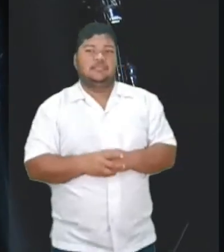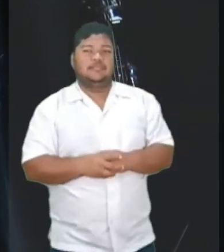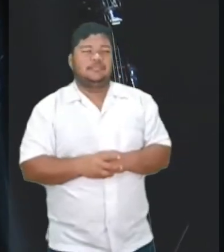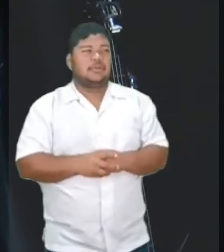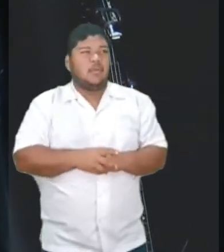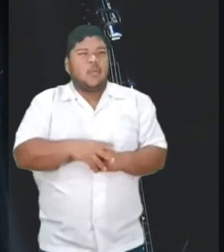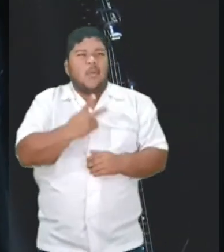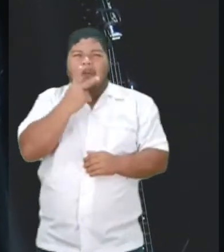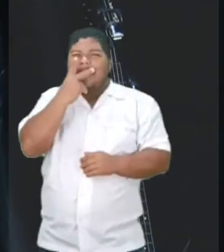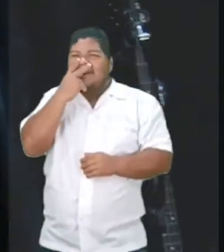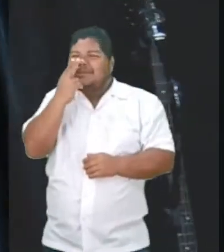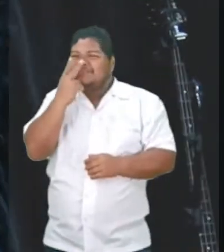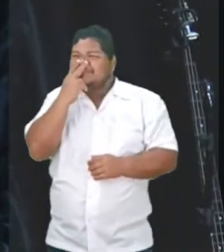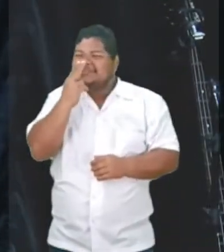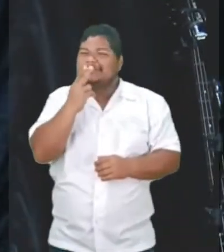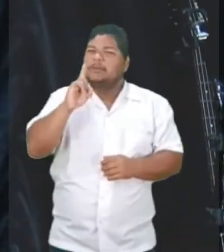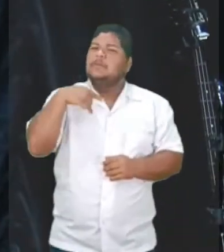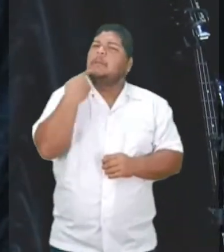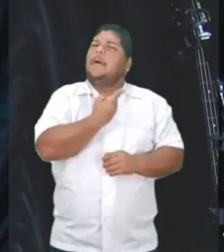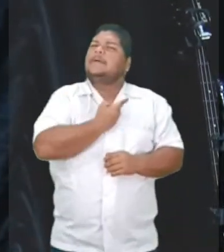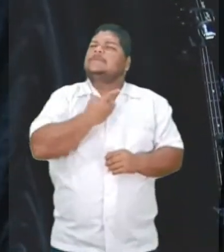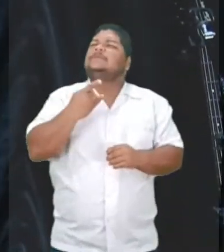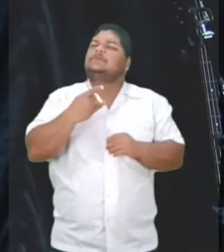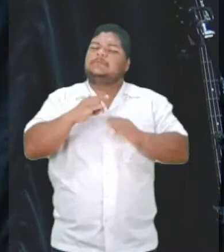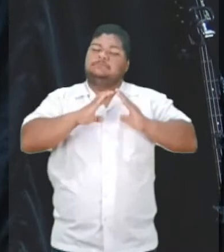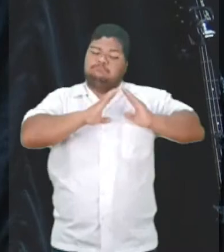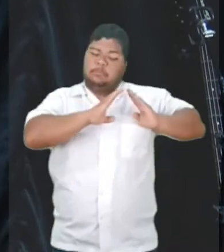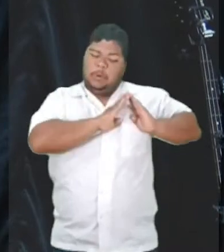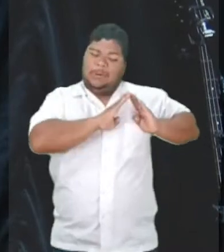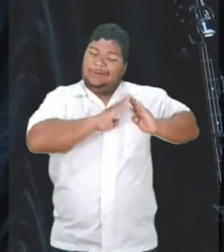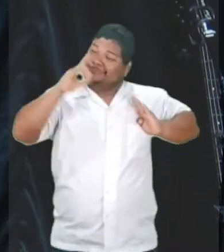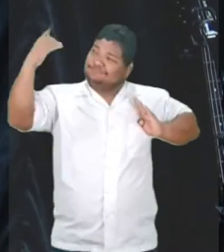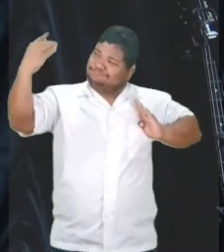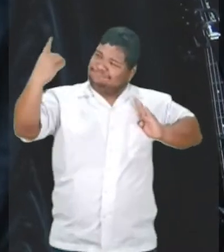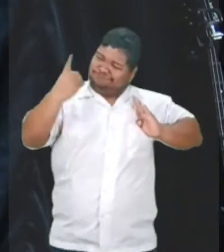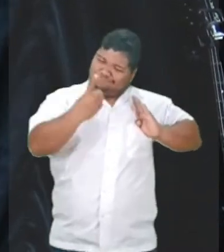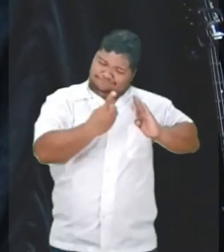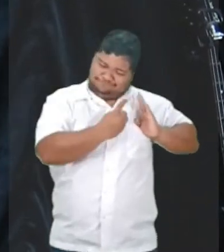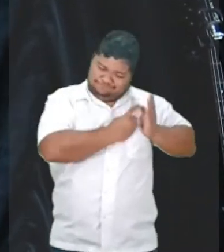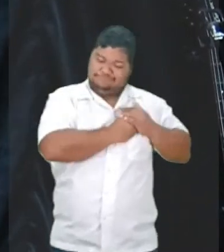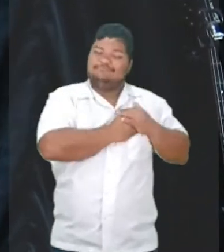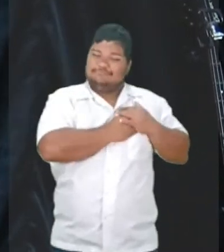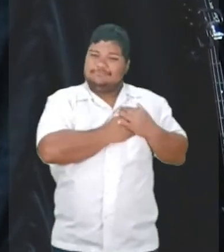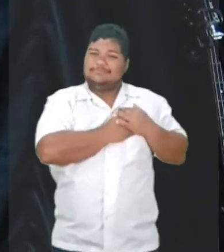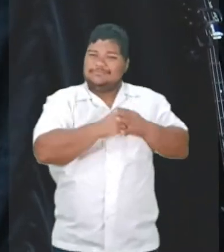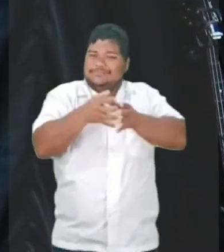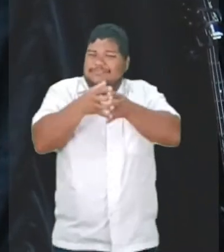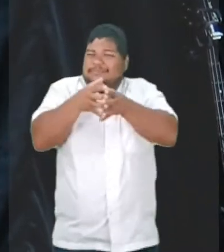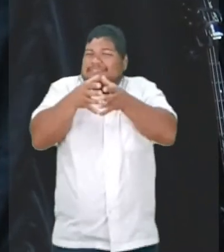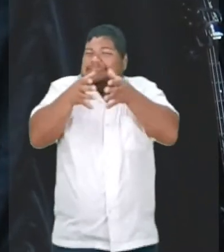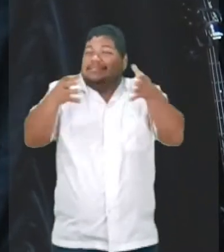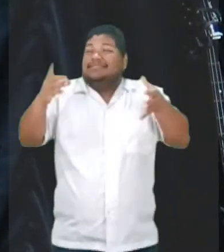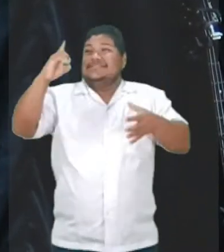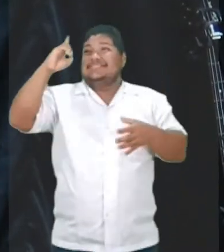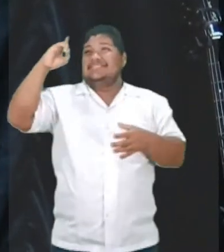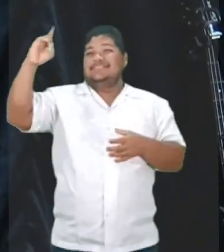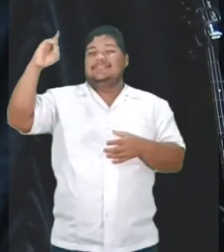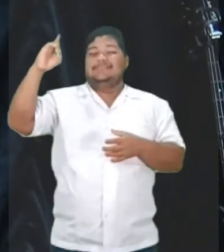parecida. Nós somos a habitação desse Deus, tão grande que Ele é,